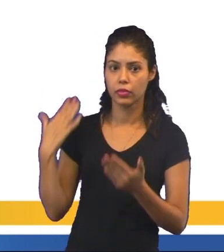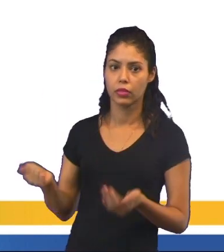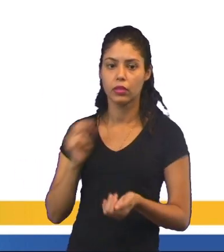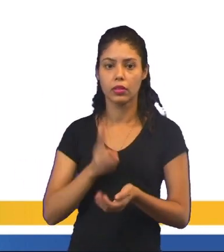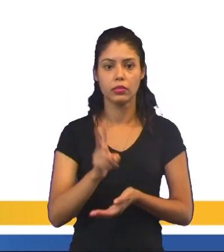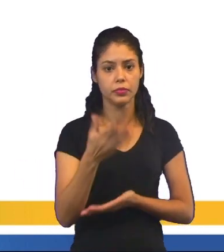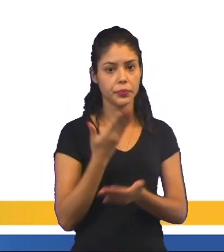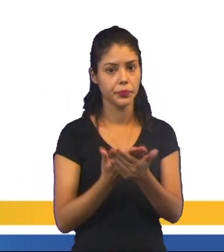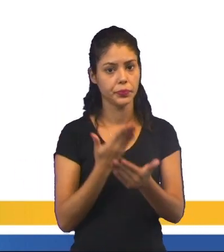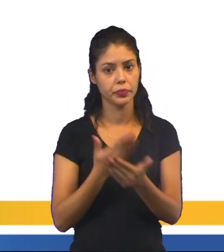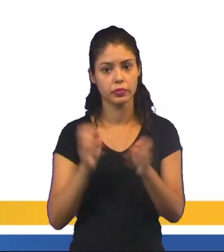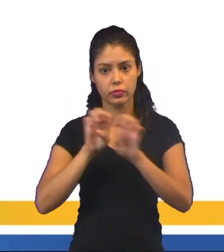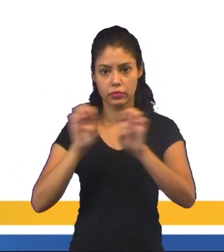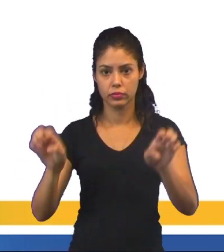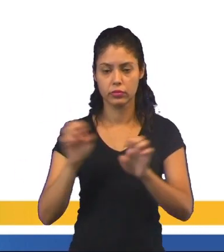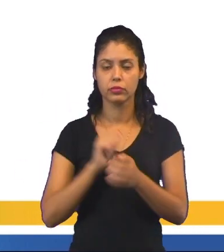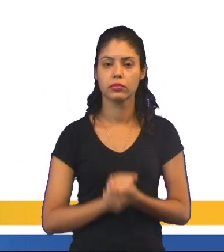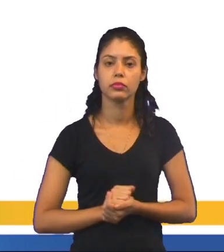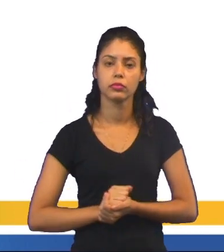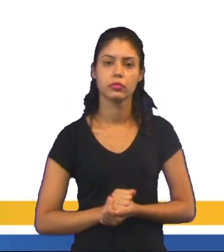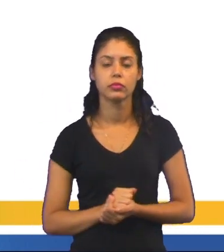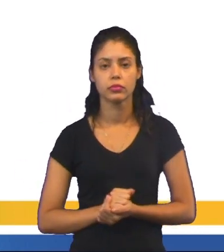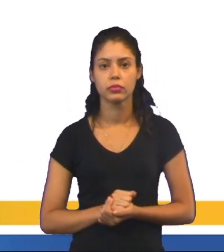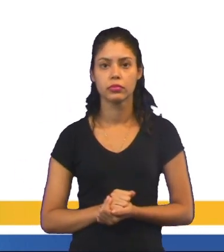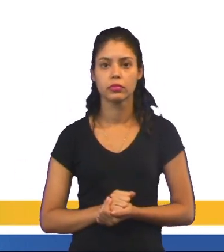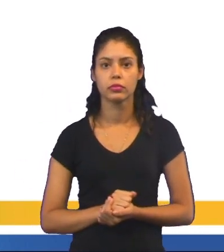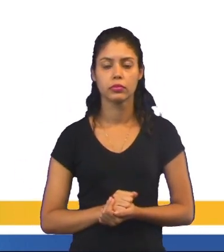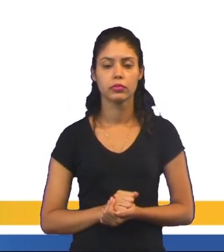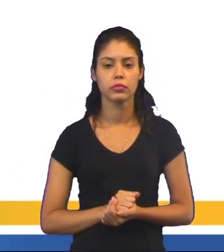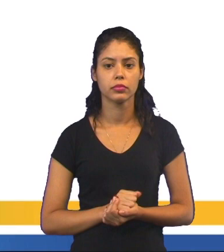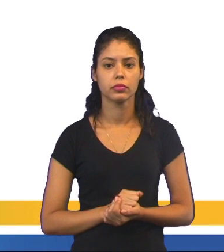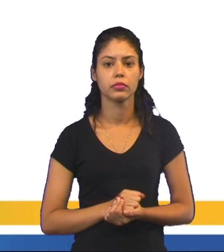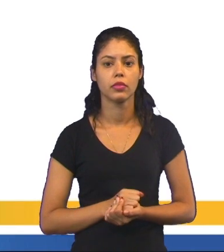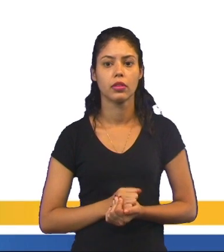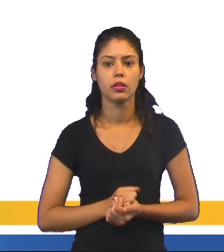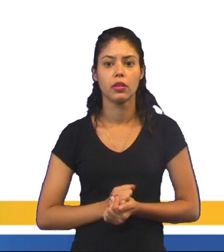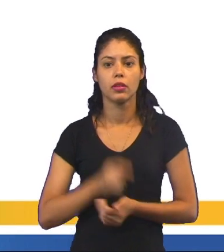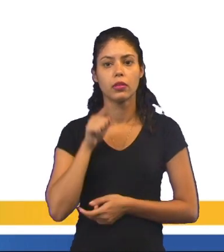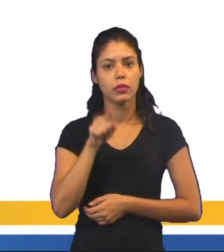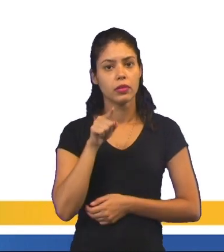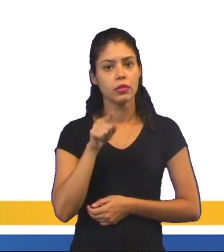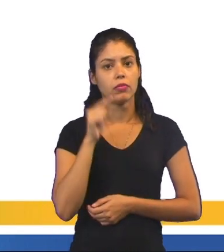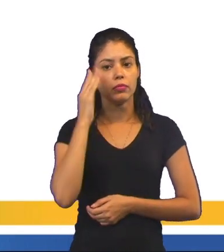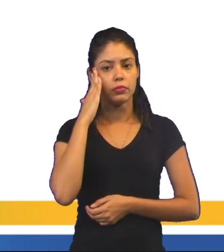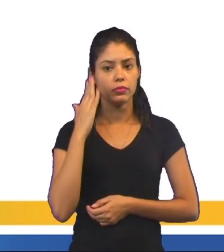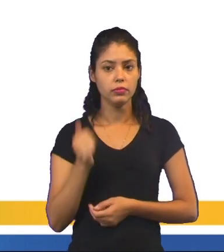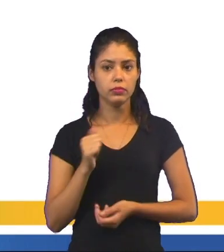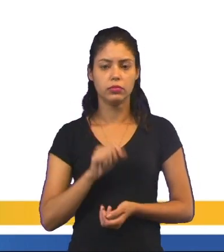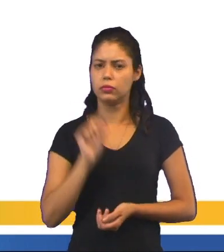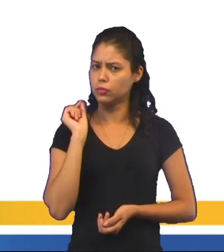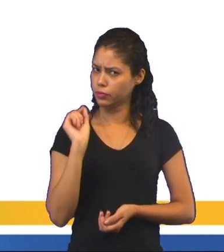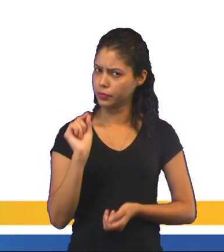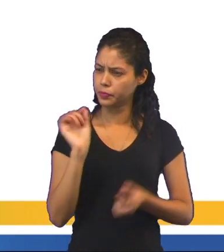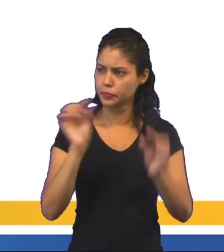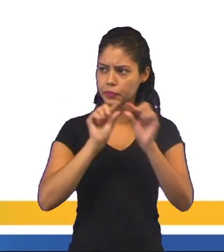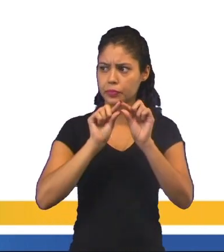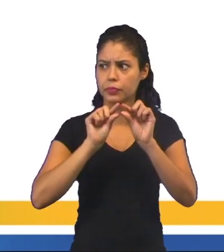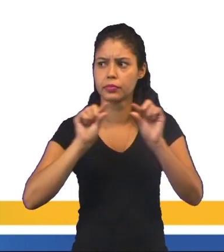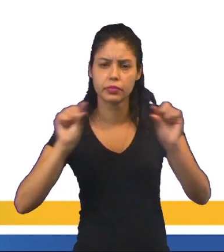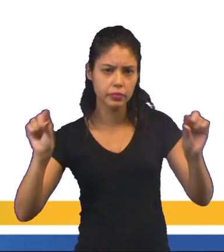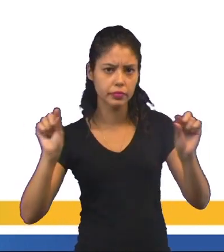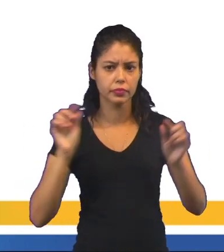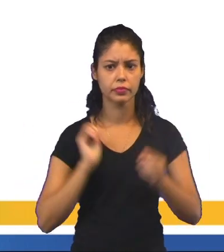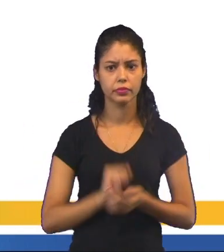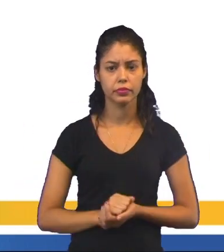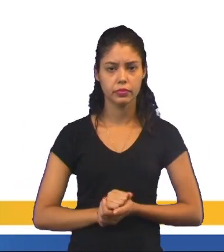antes de dar continuidade ao estudo que nós estamos falando das equações da reta você sabe que